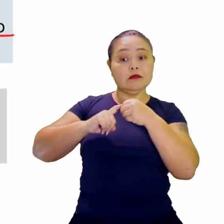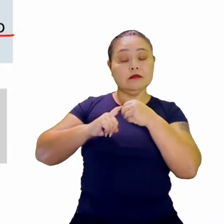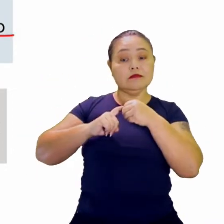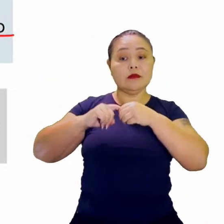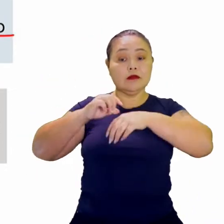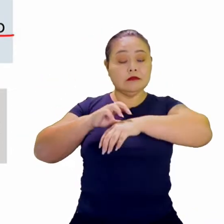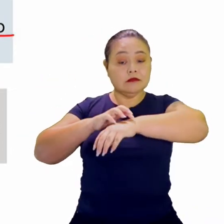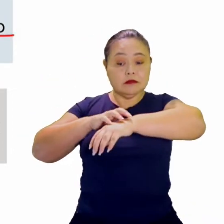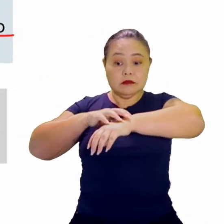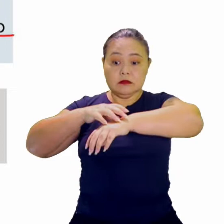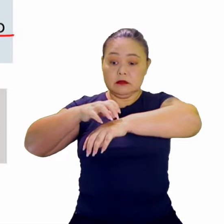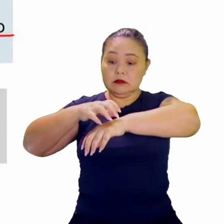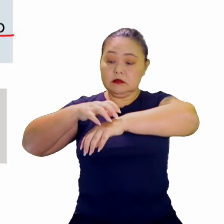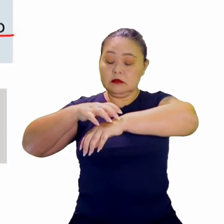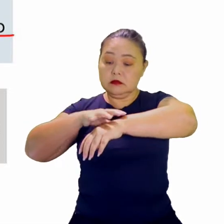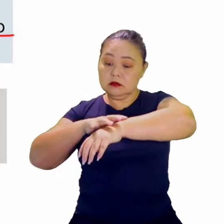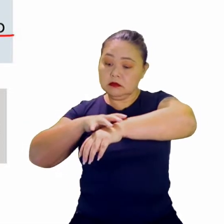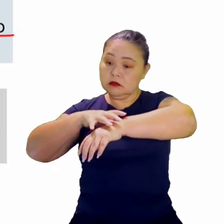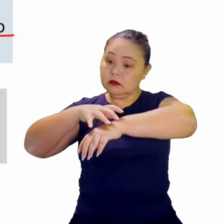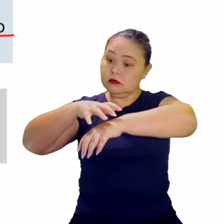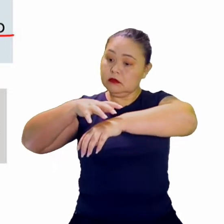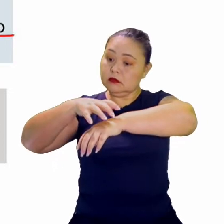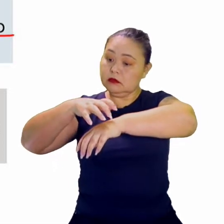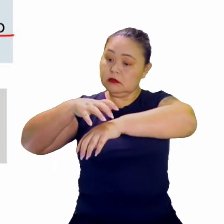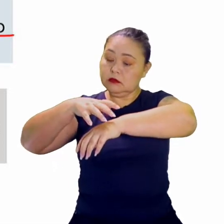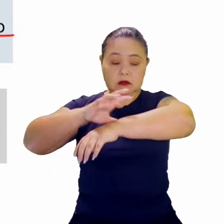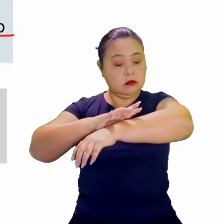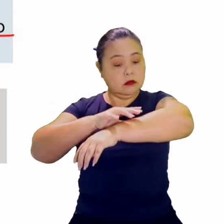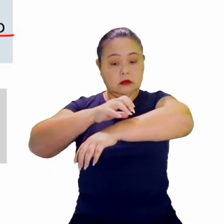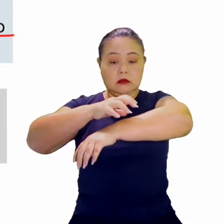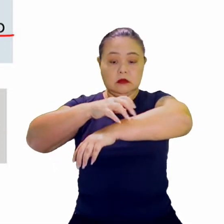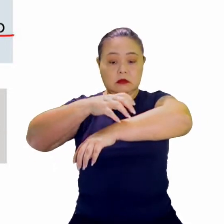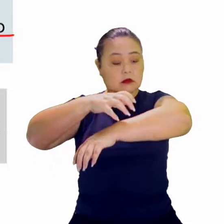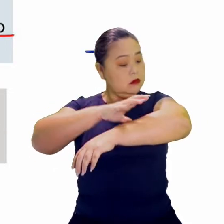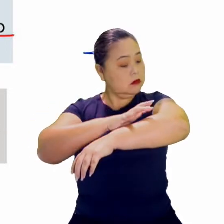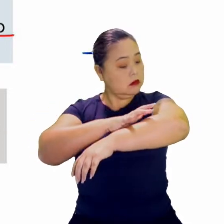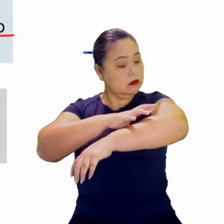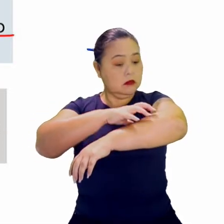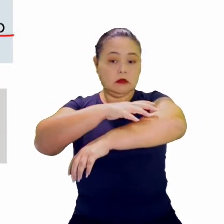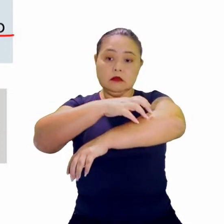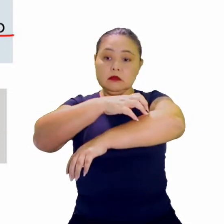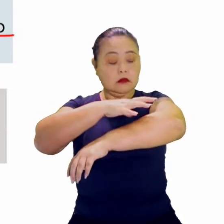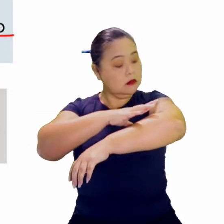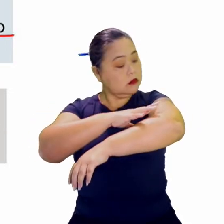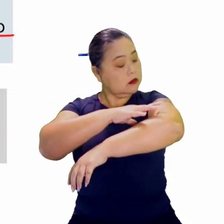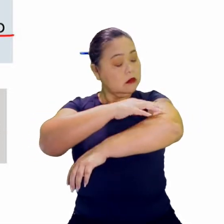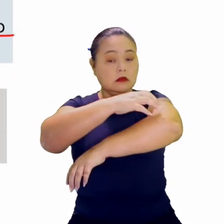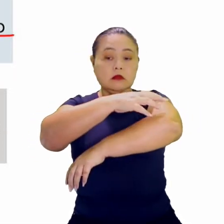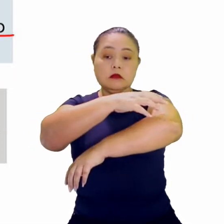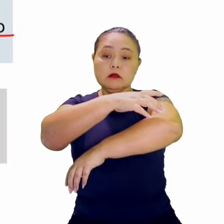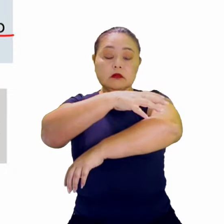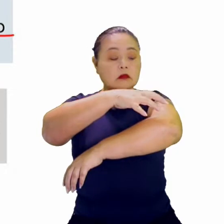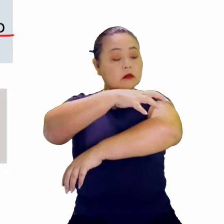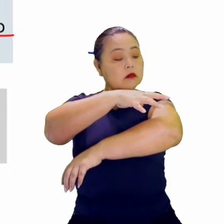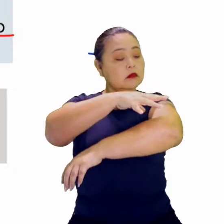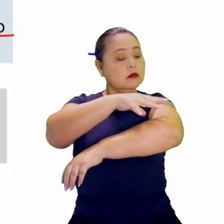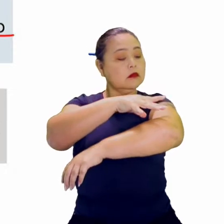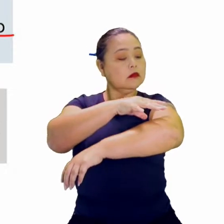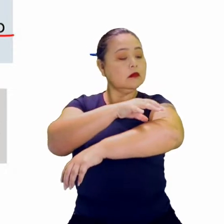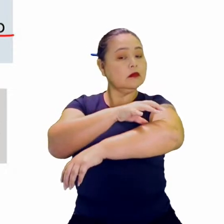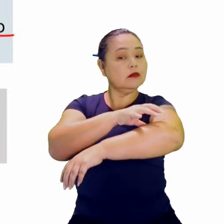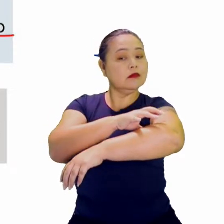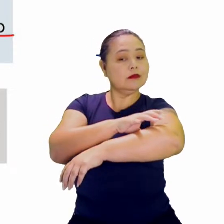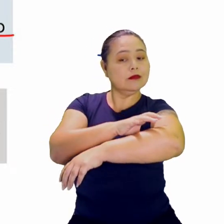Na mesma proporção que ele estende, que ele vai além do comprimento dele, ele também volta.